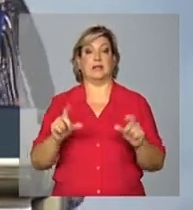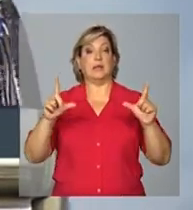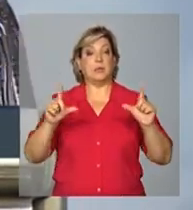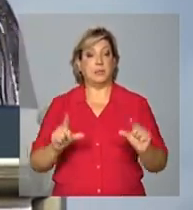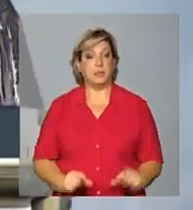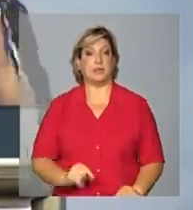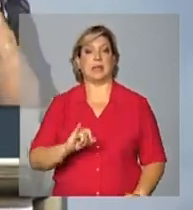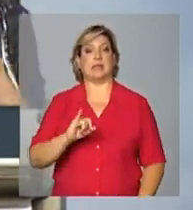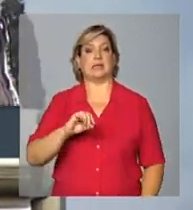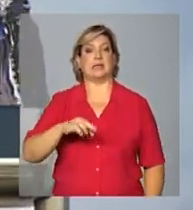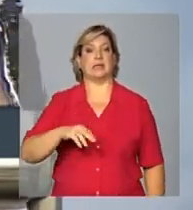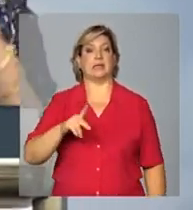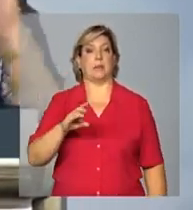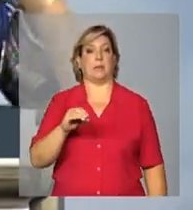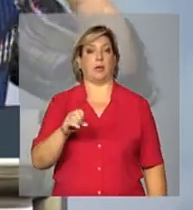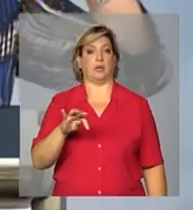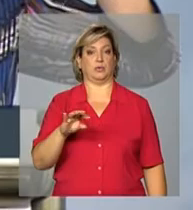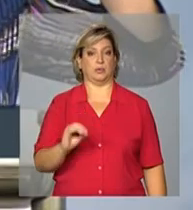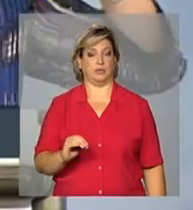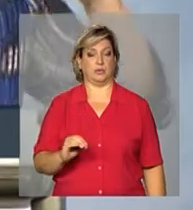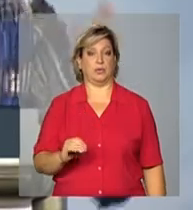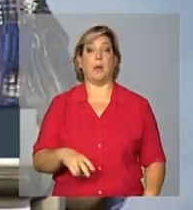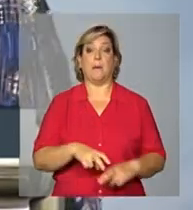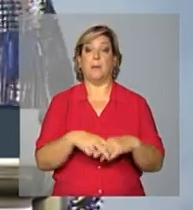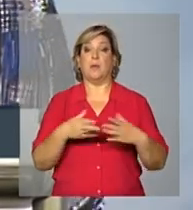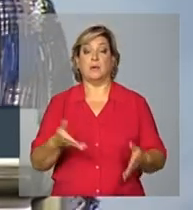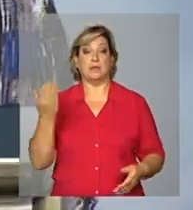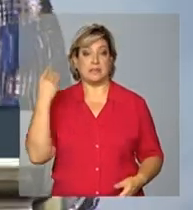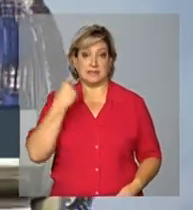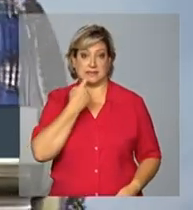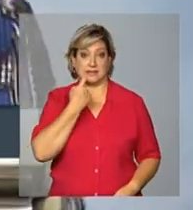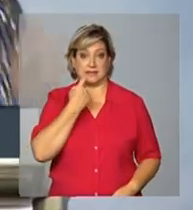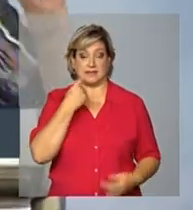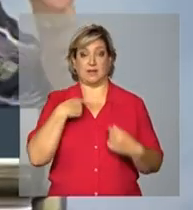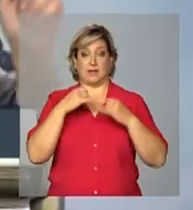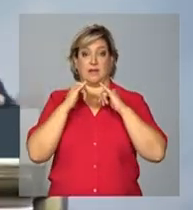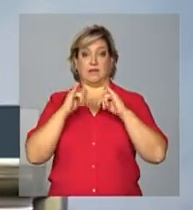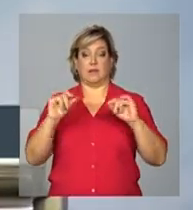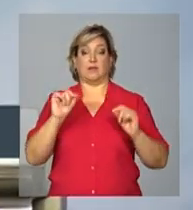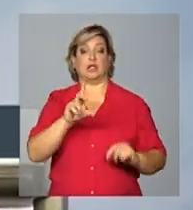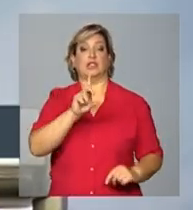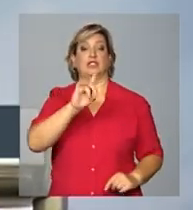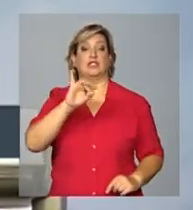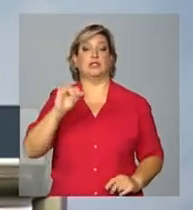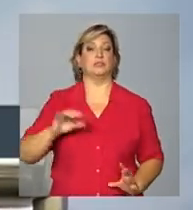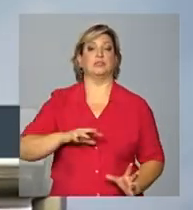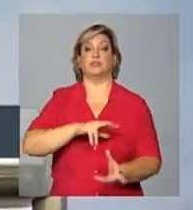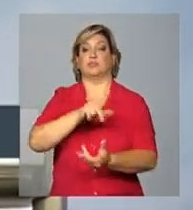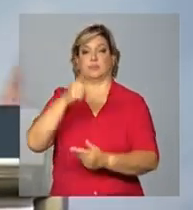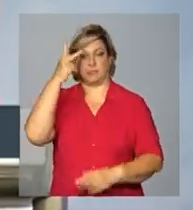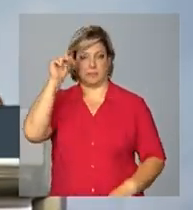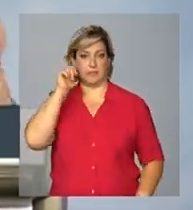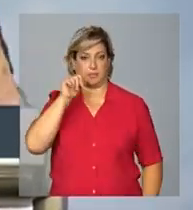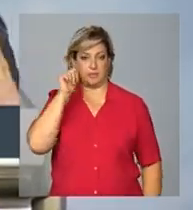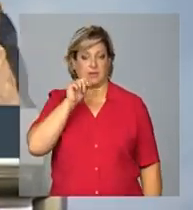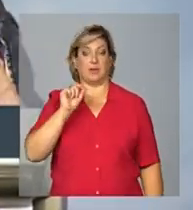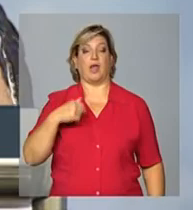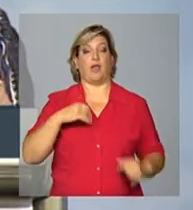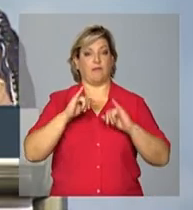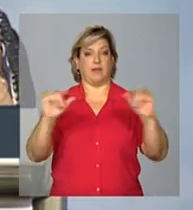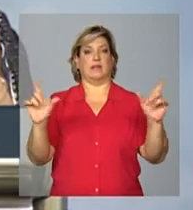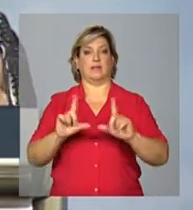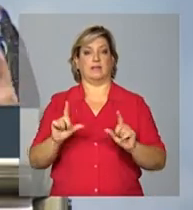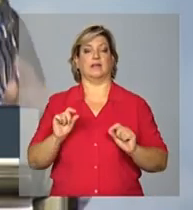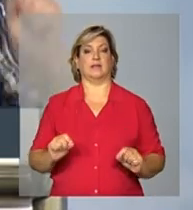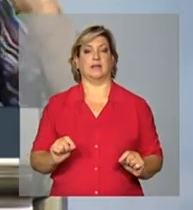imposto. Por isso que eu anunciei sexta-feira, no Dia Internacional da Mulher, a